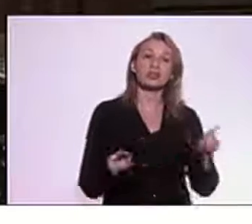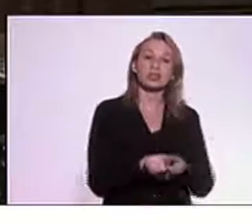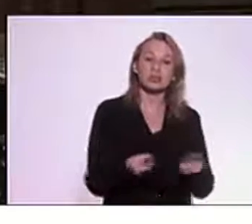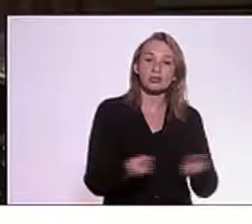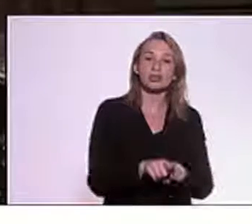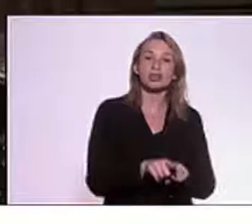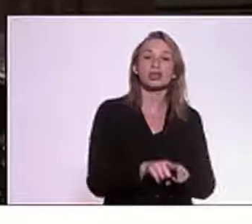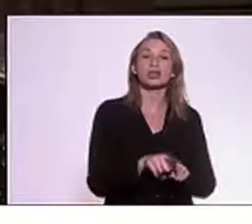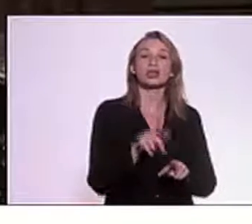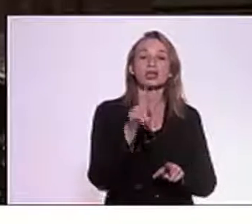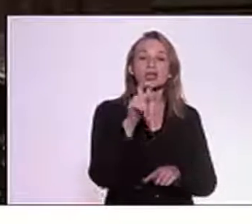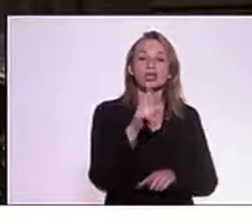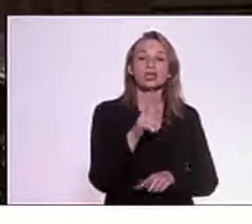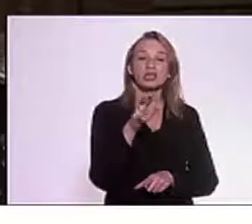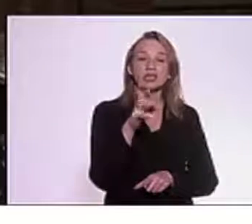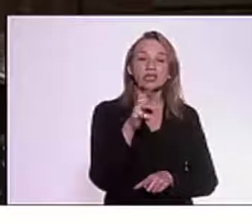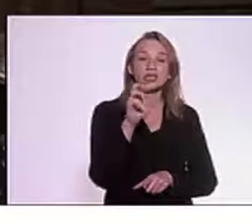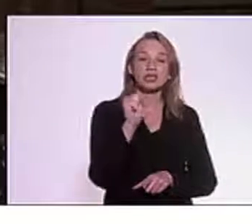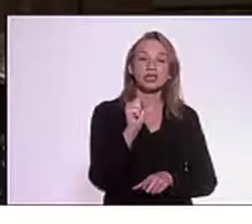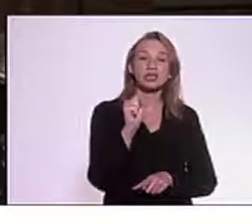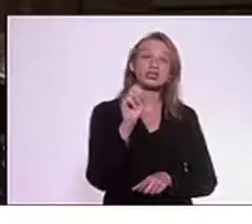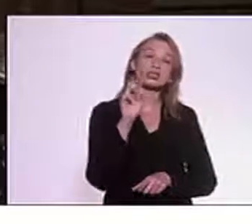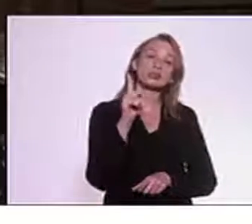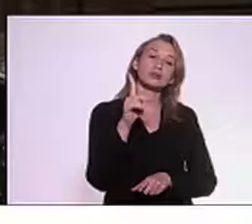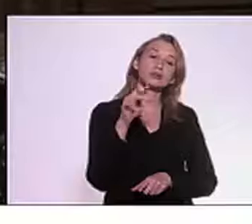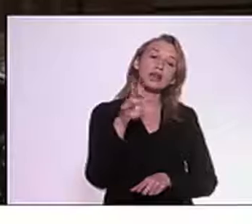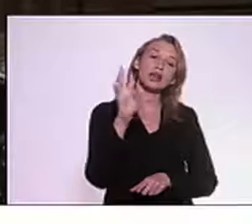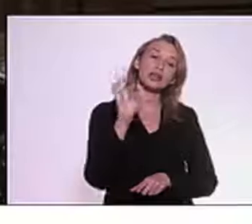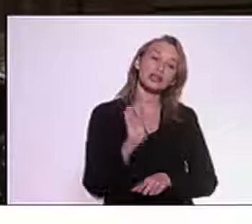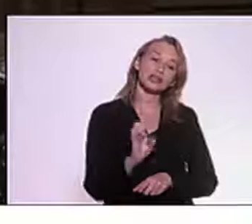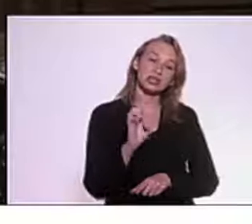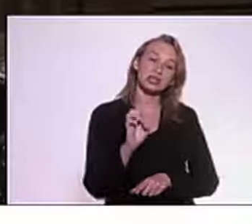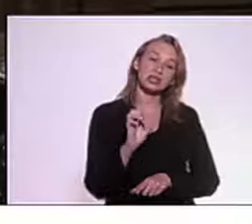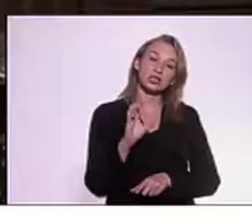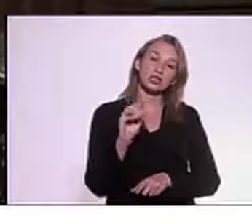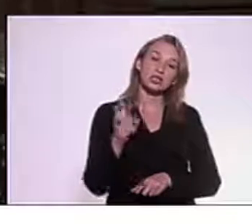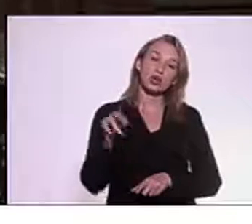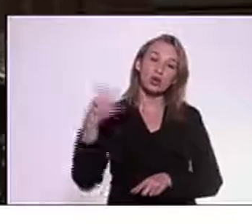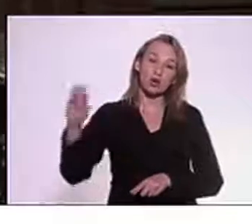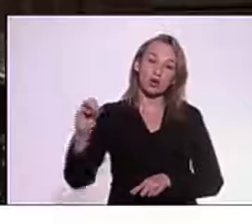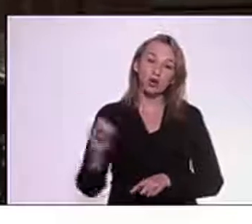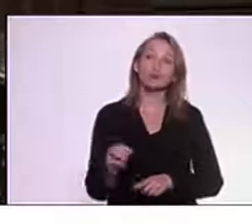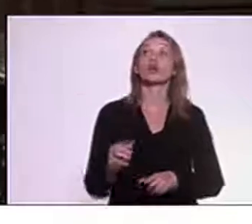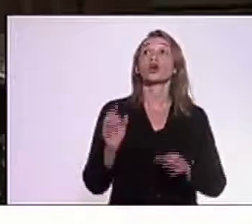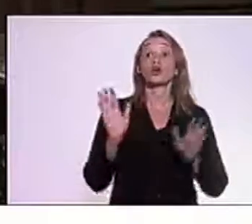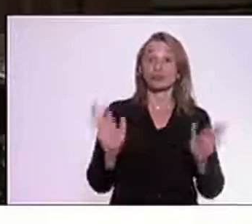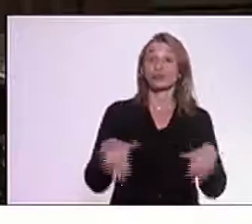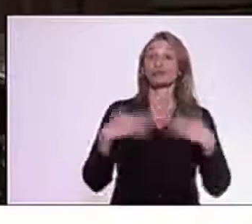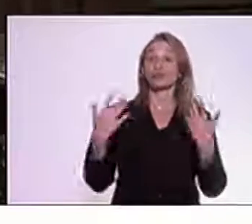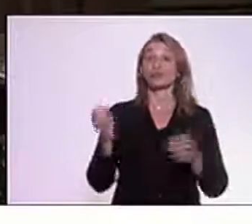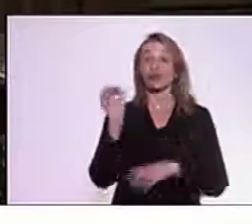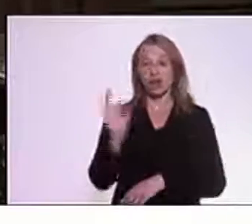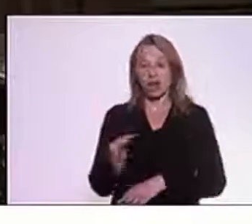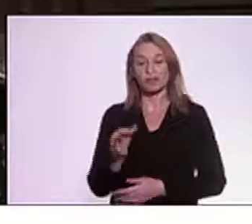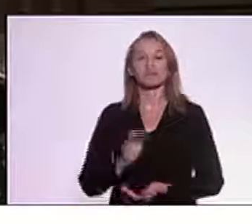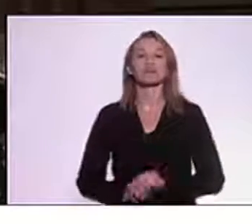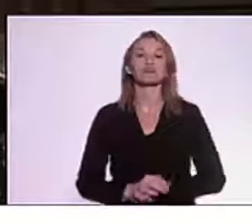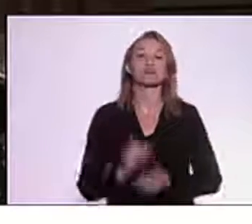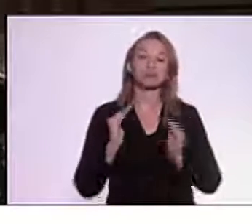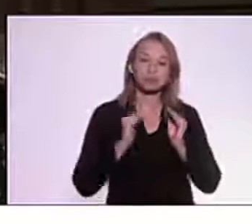de órgãos. O fato é que esta casa, um dia sim, outro também, discute aqui